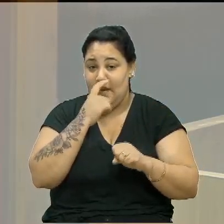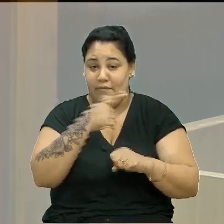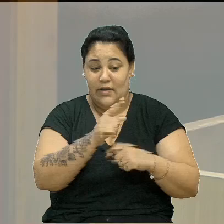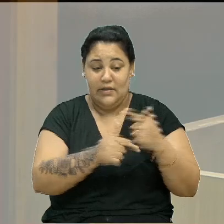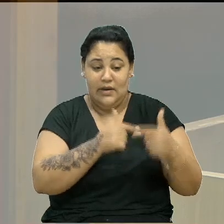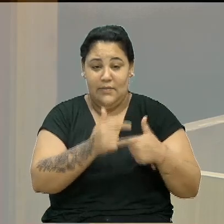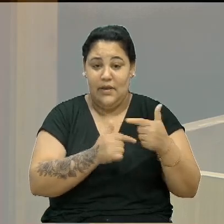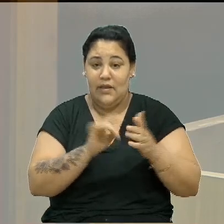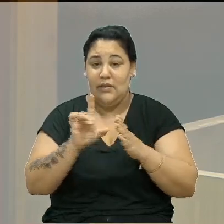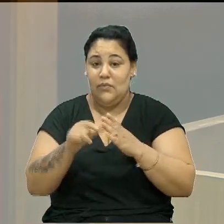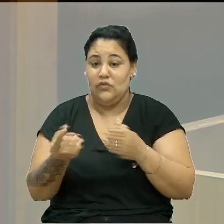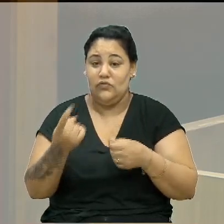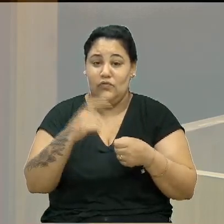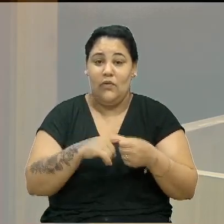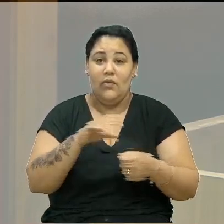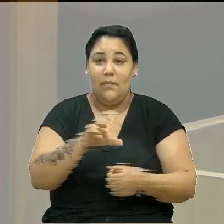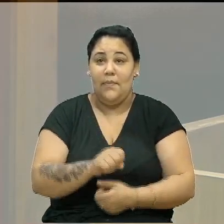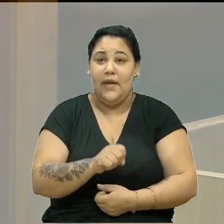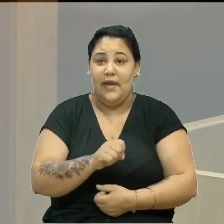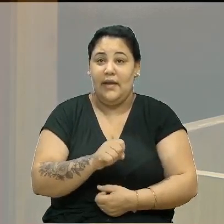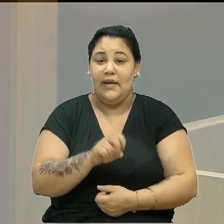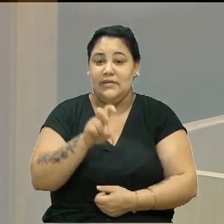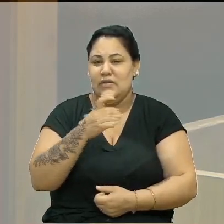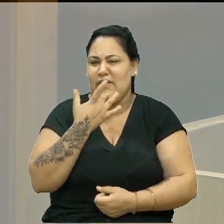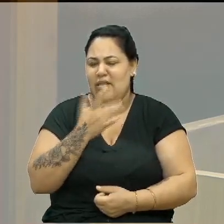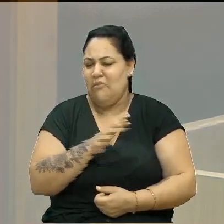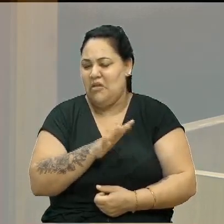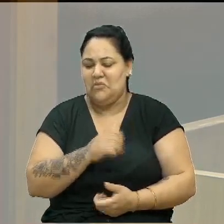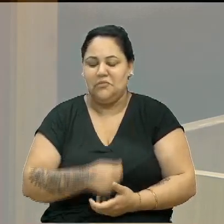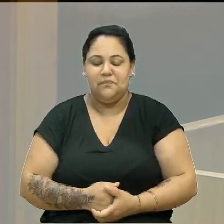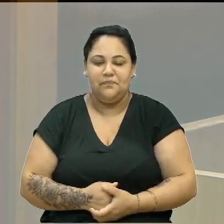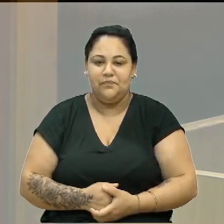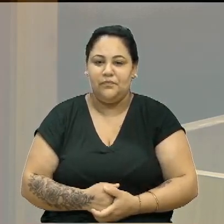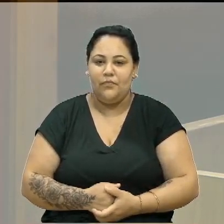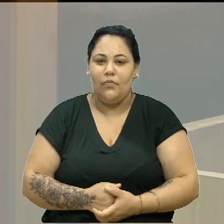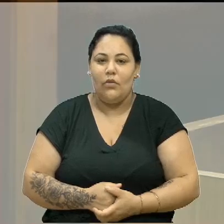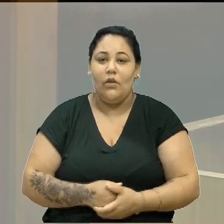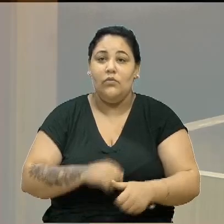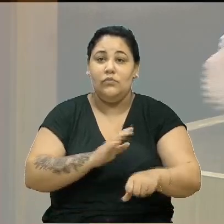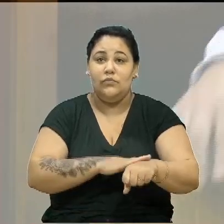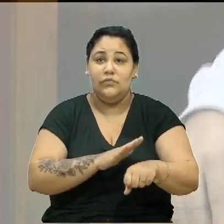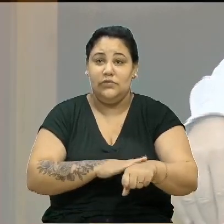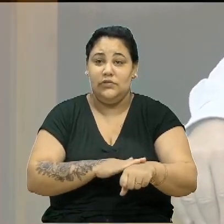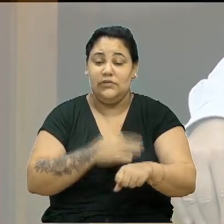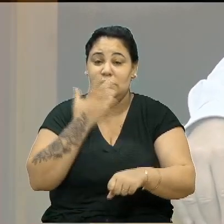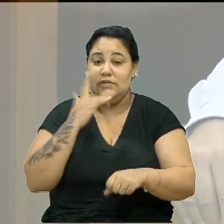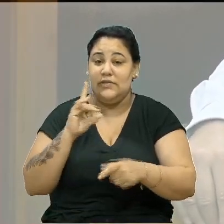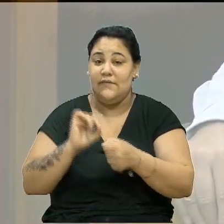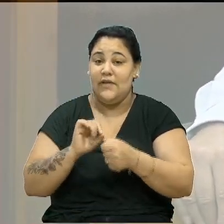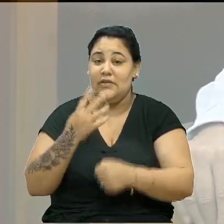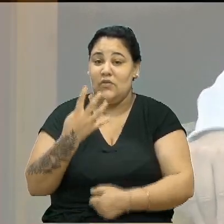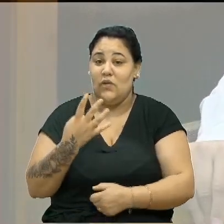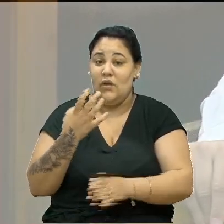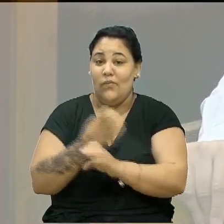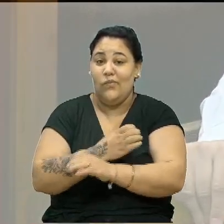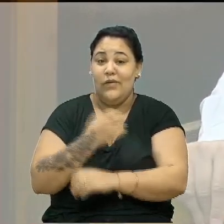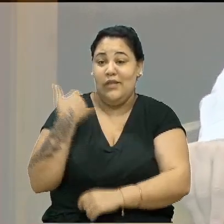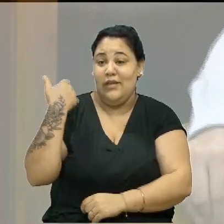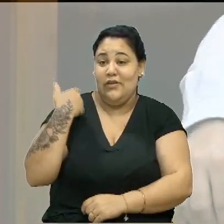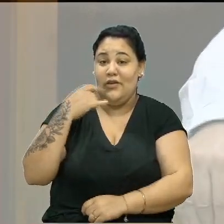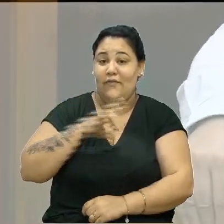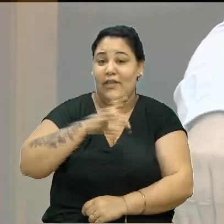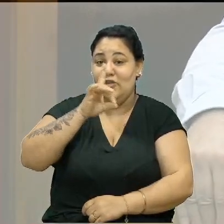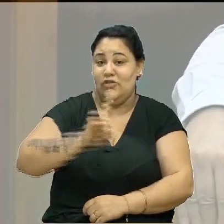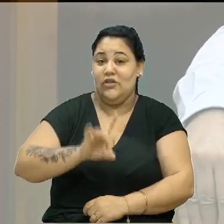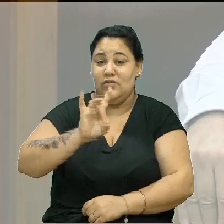pegar 17, um pouquinho mais, um pouco menos. Quando a criança faz 4 anos, ela vai ter direito